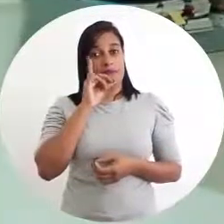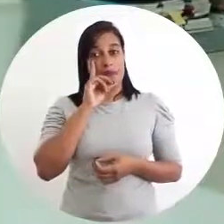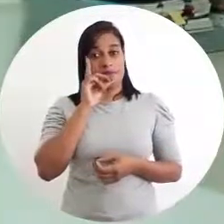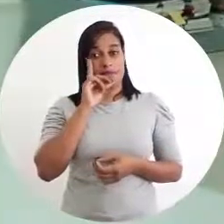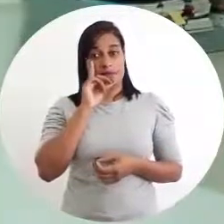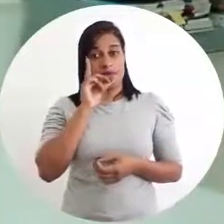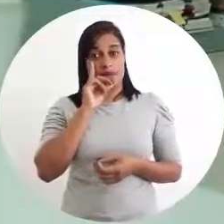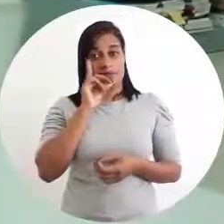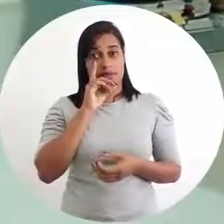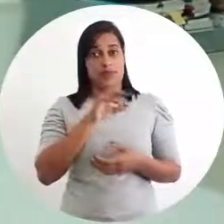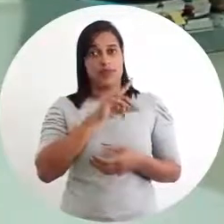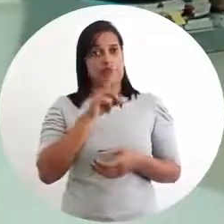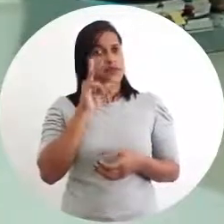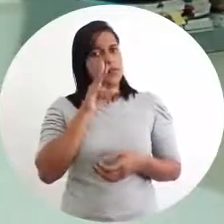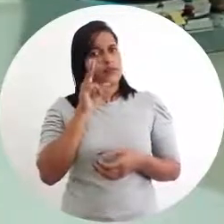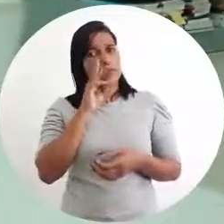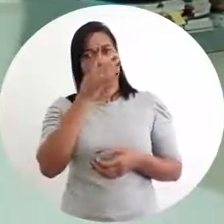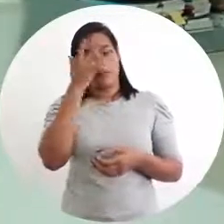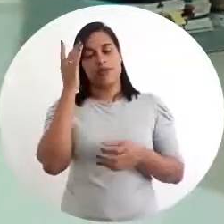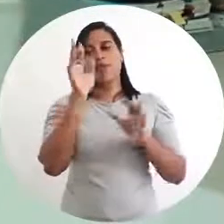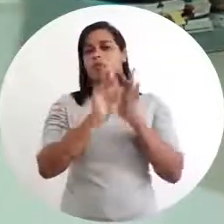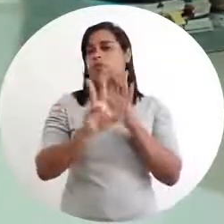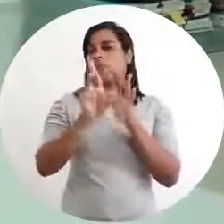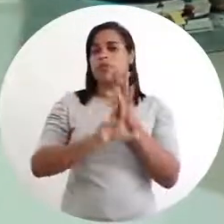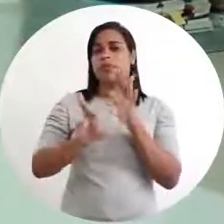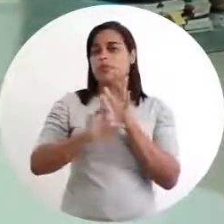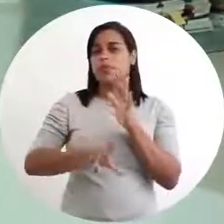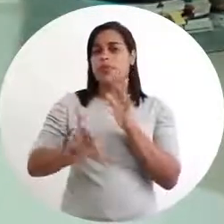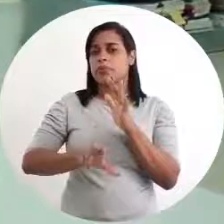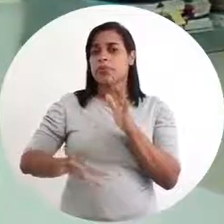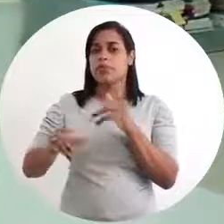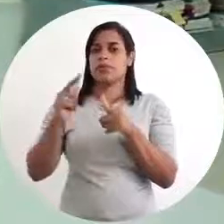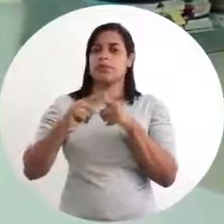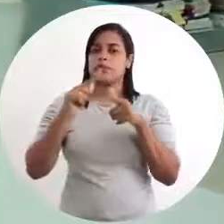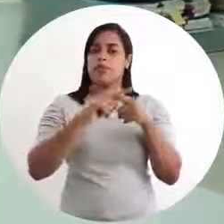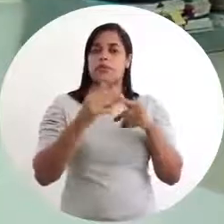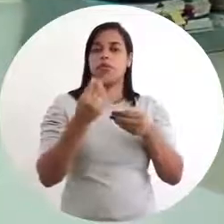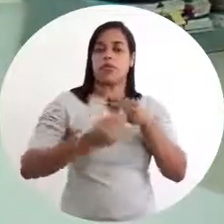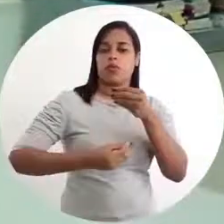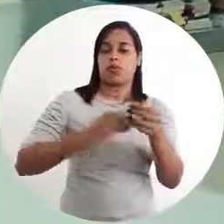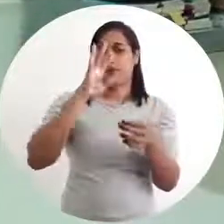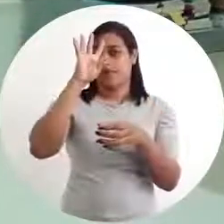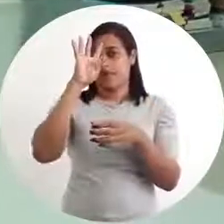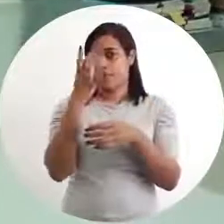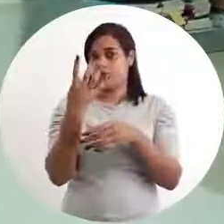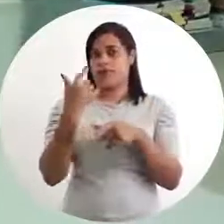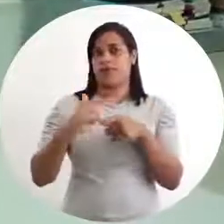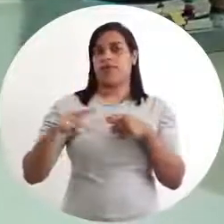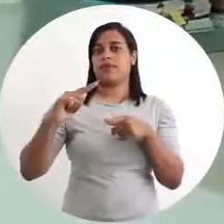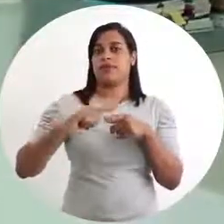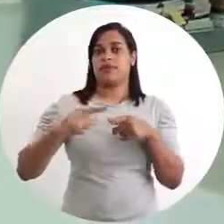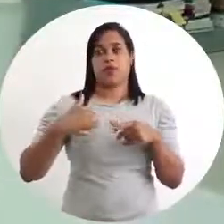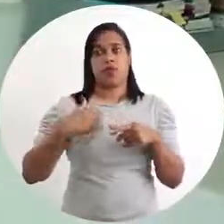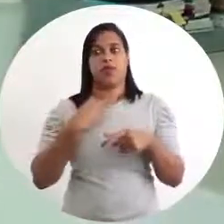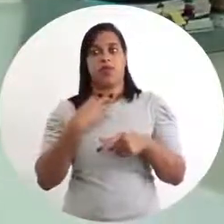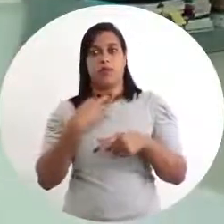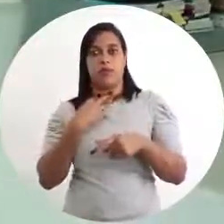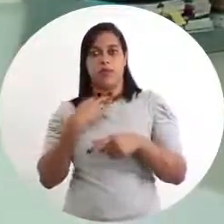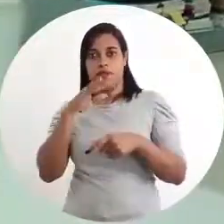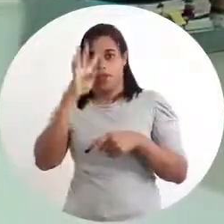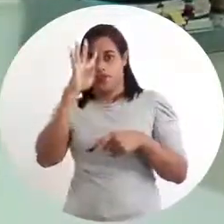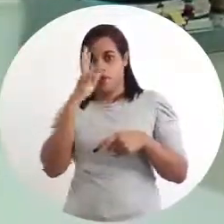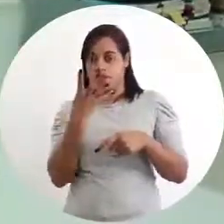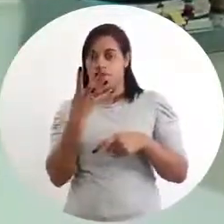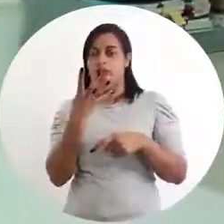dia, você vê pessoas com diversos tipos de problema. Como é que ela vai solucionar esse problema? Já que a gente não pode